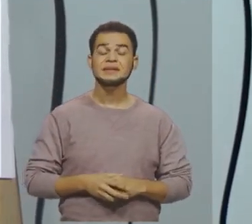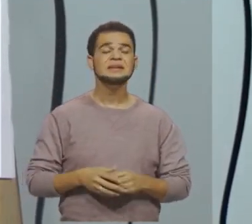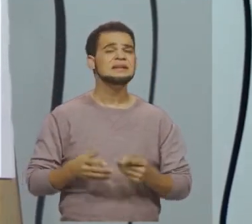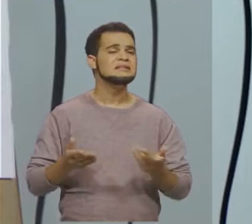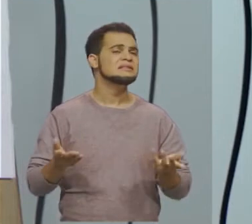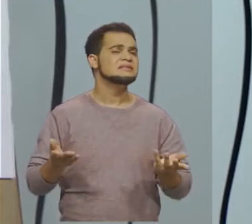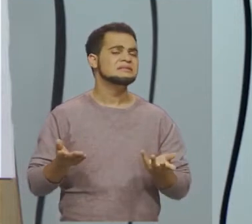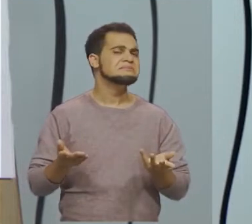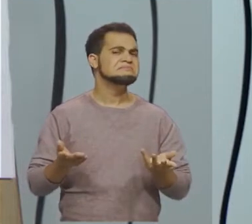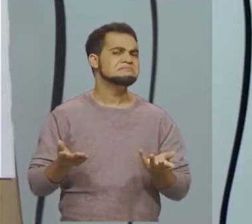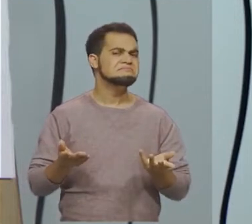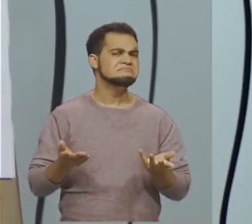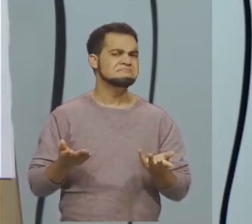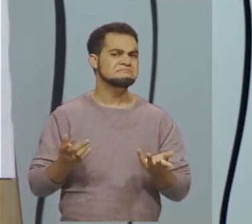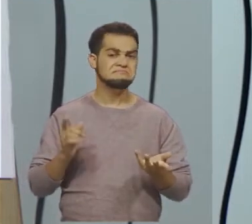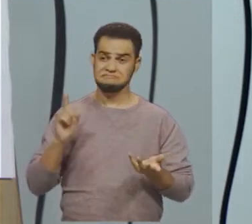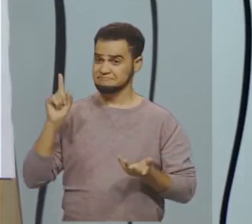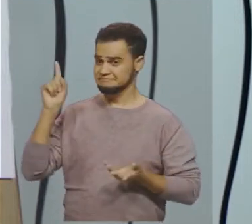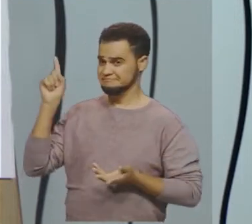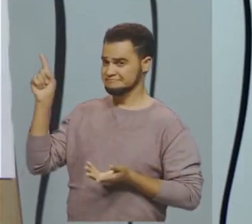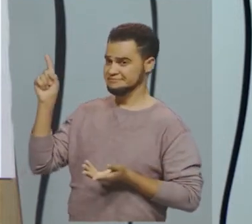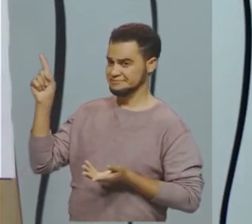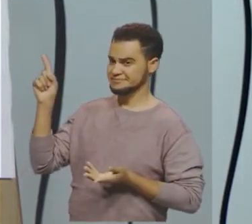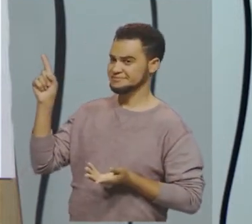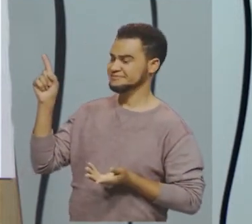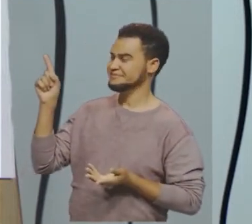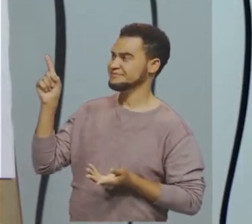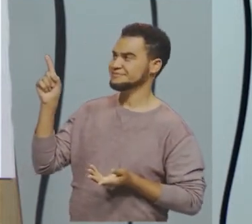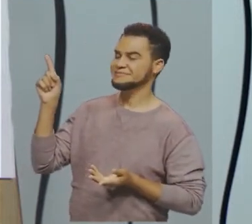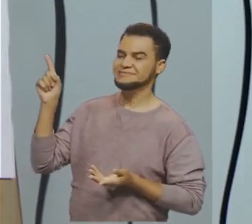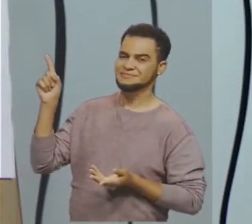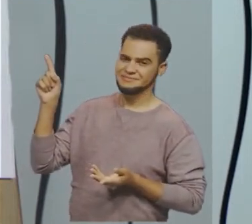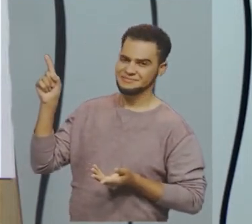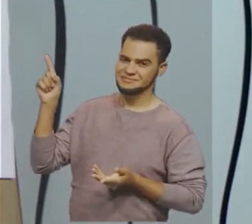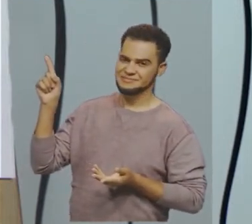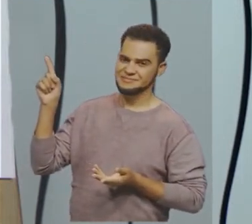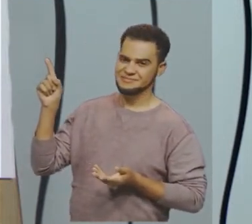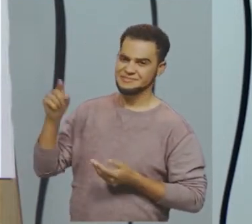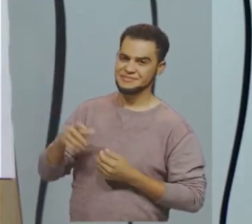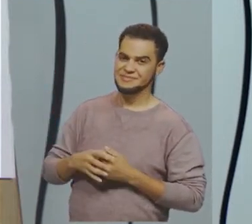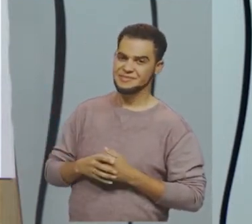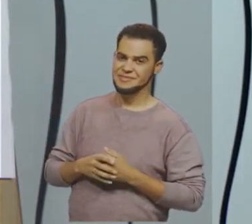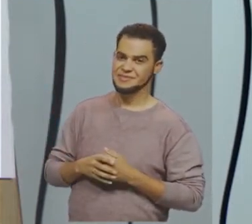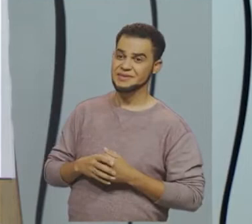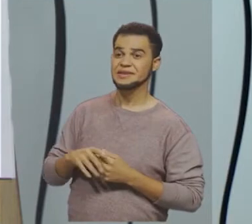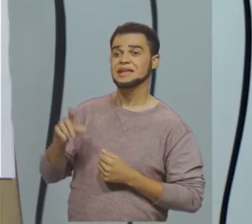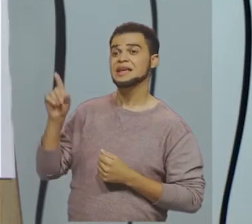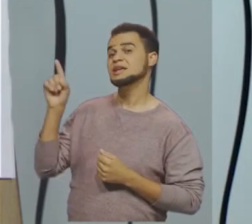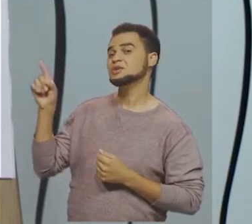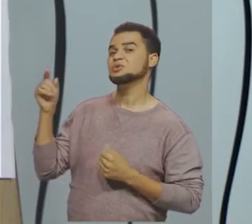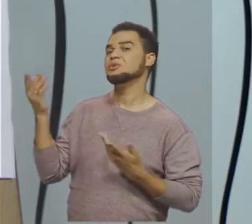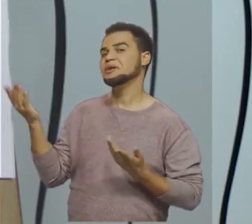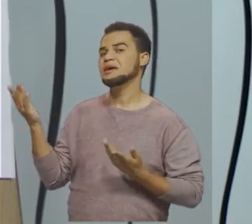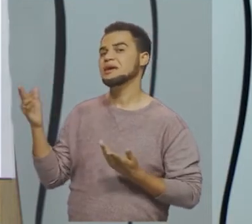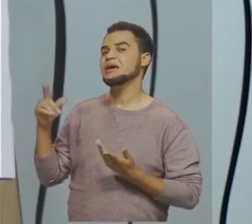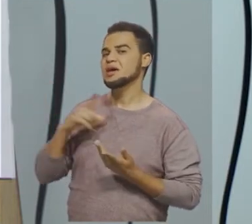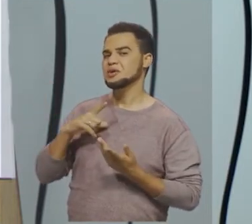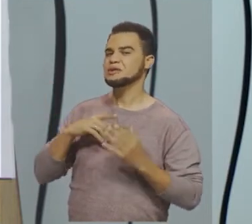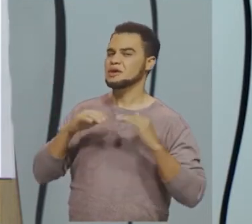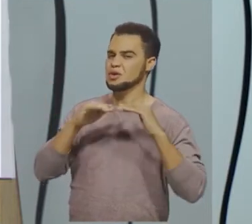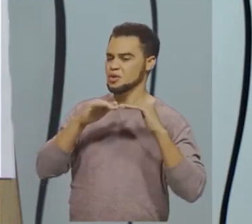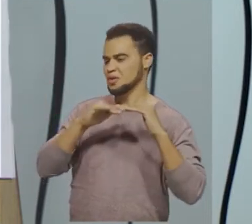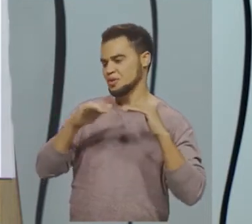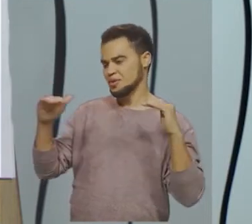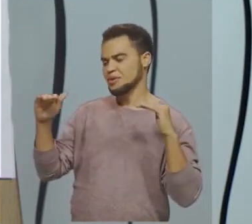Então, o plano cartesiano, eu tenho o eixo horizontal